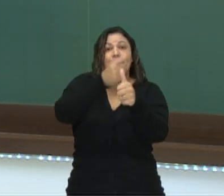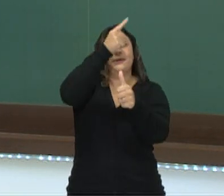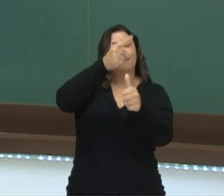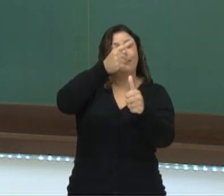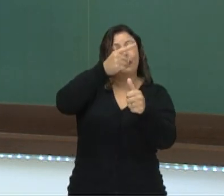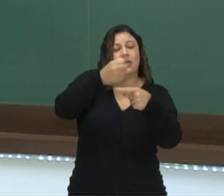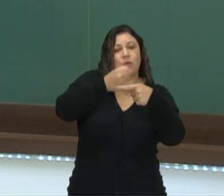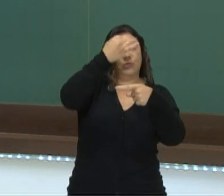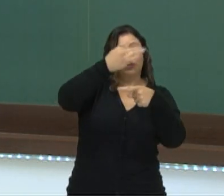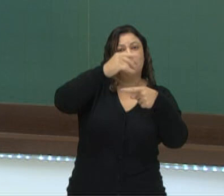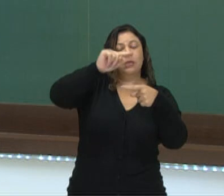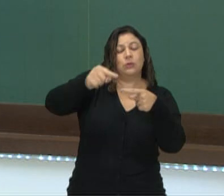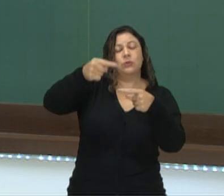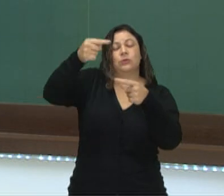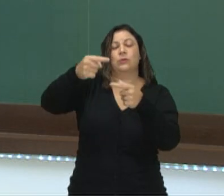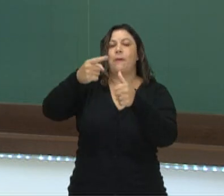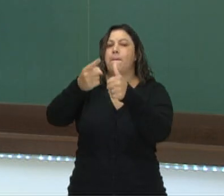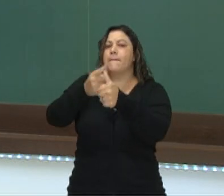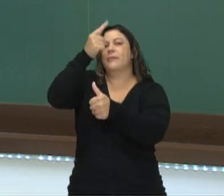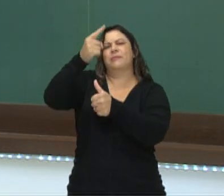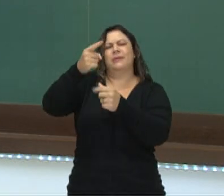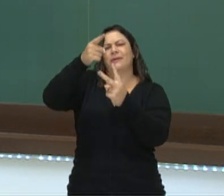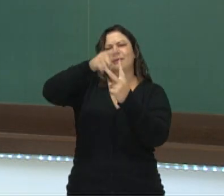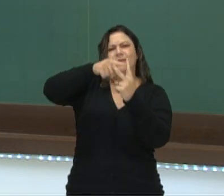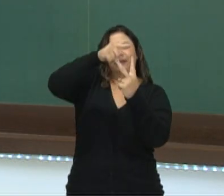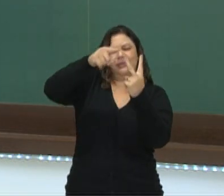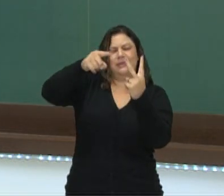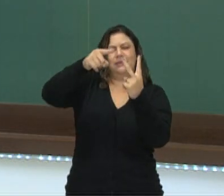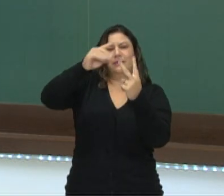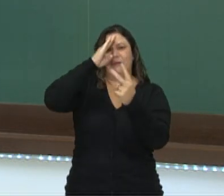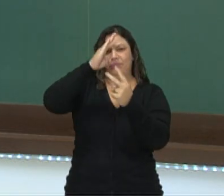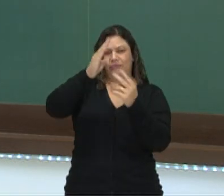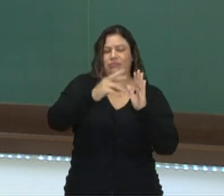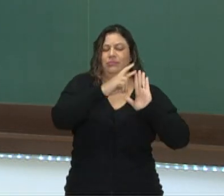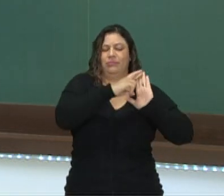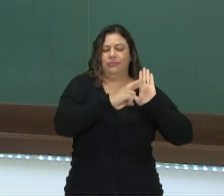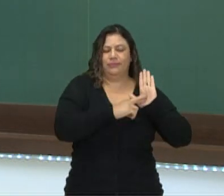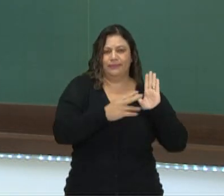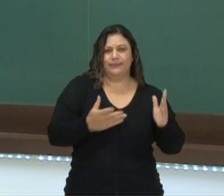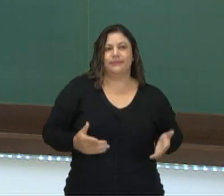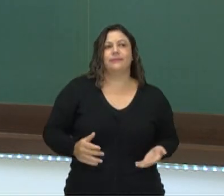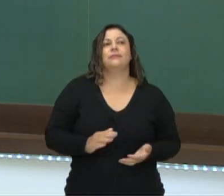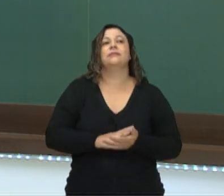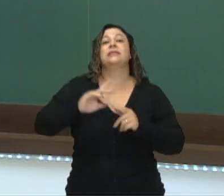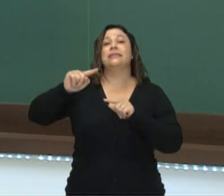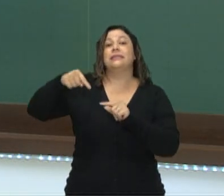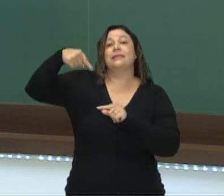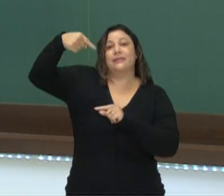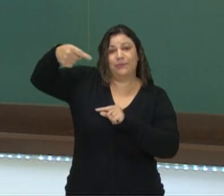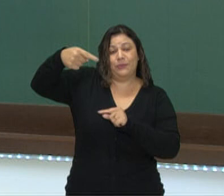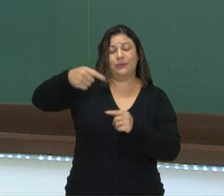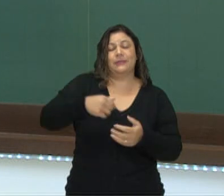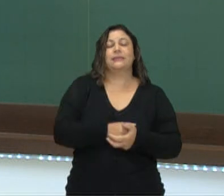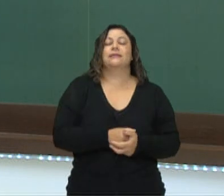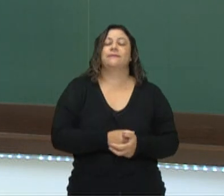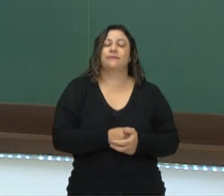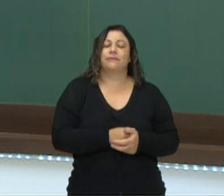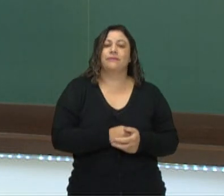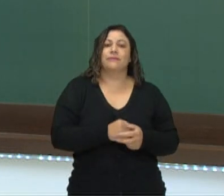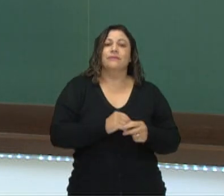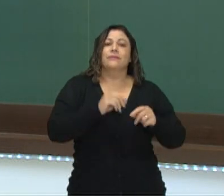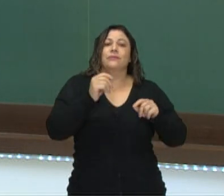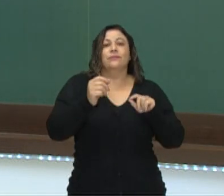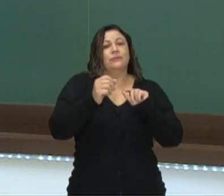eu resolvo a potência. Se aparecer primeiro a raiz, eu resolvo a raiz e assim por diante. Depois eu vou para as